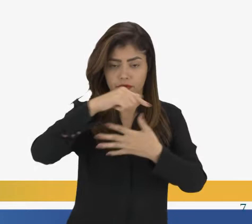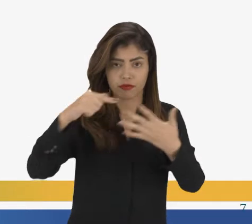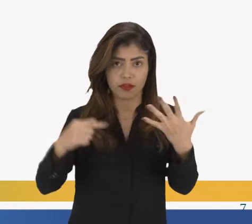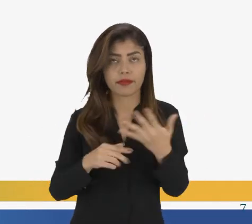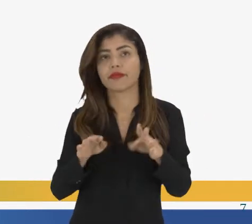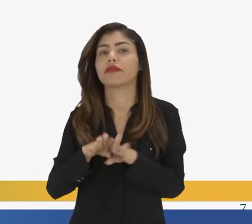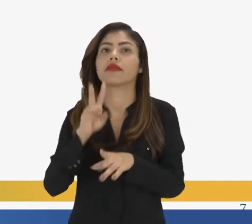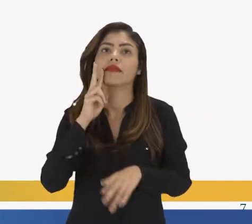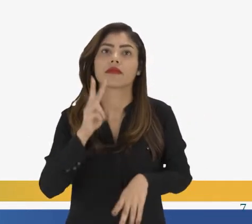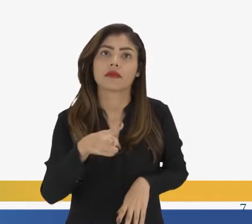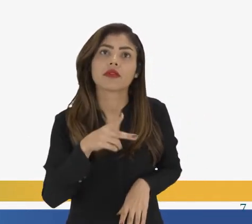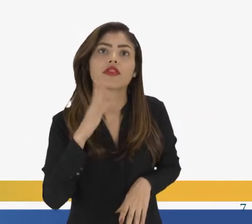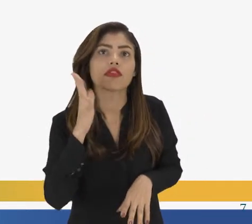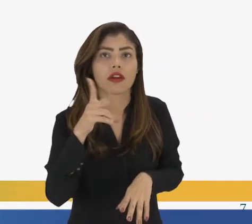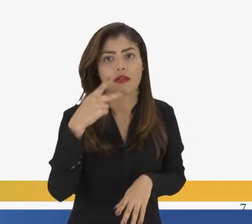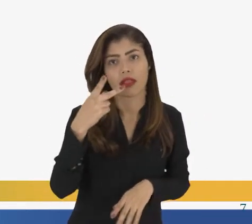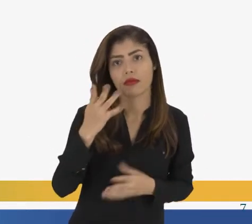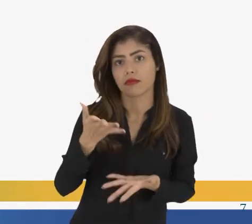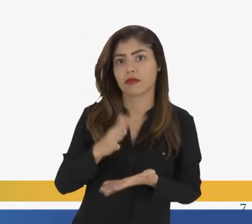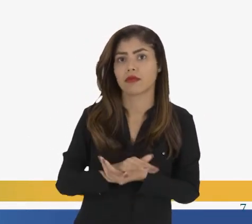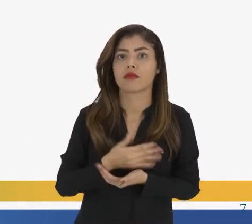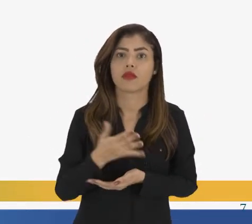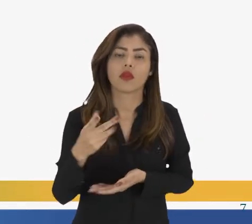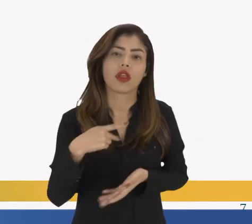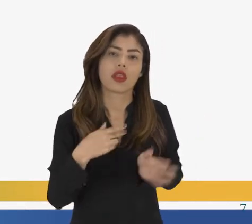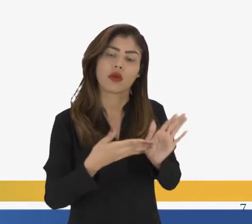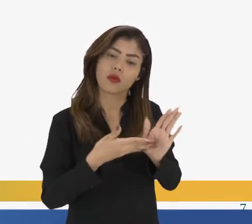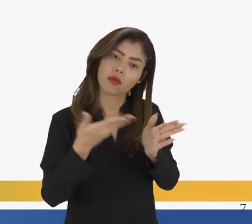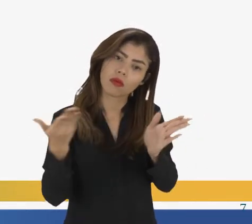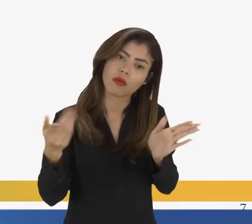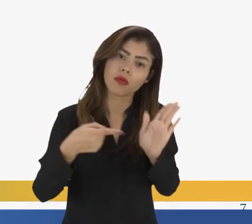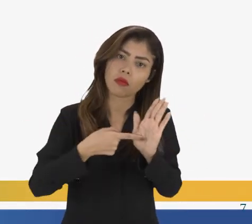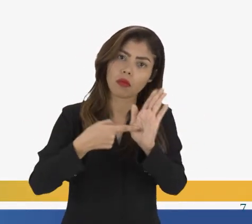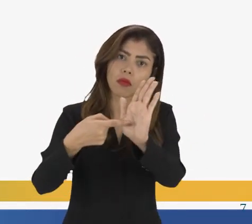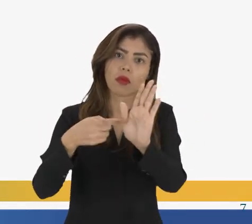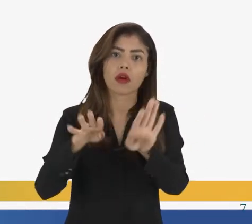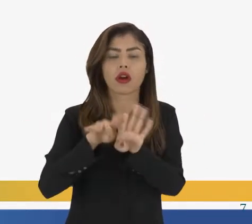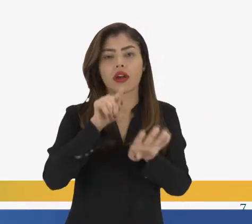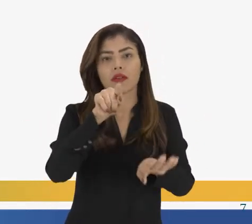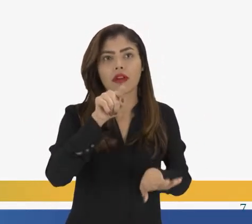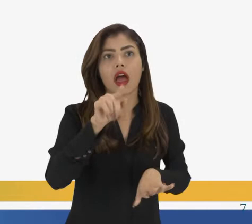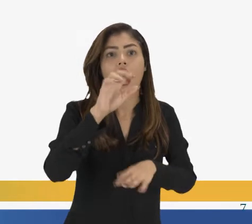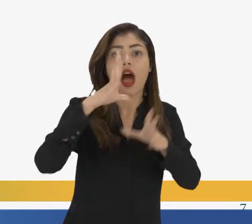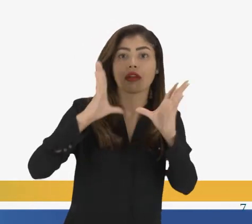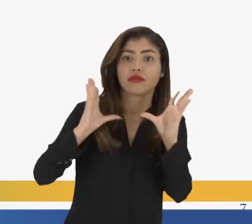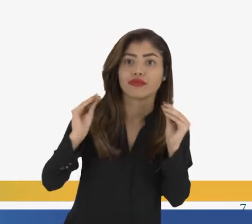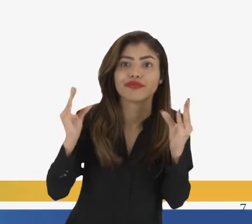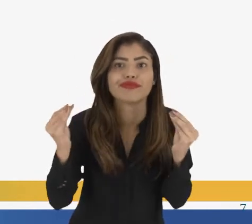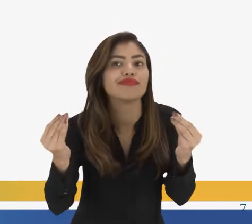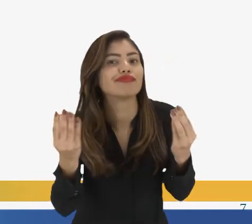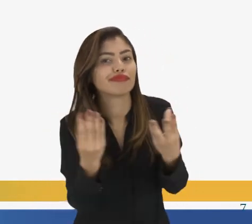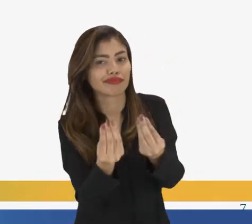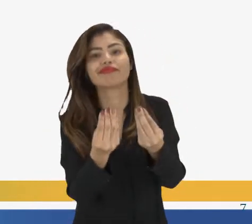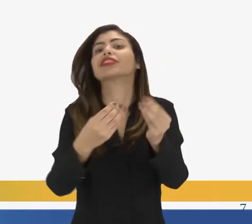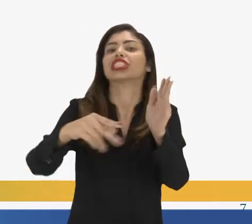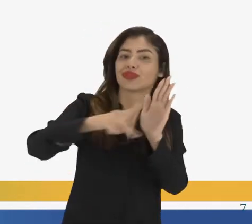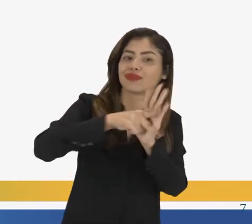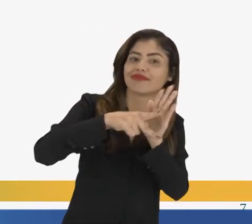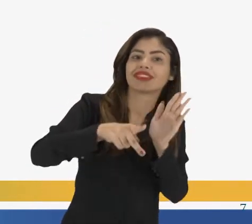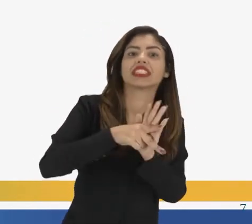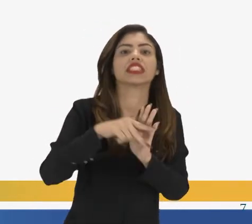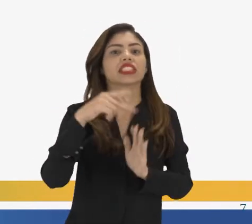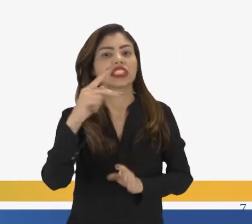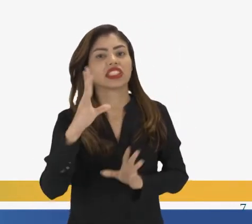na natureza. Como eu havia falado, quando eu menciono calor específico, eu estou me referindo à substância, a uma propriedade